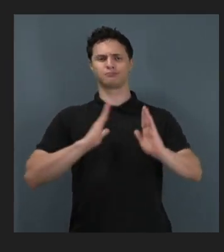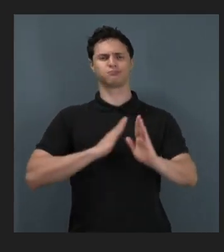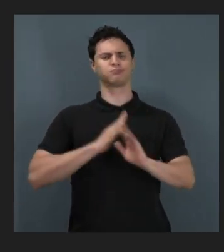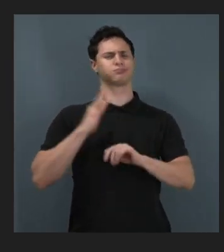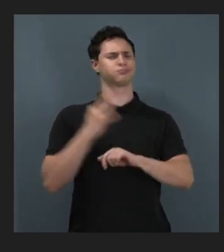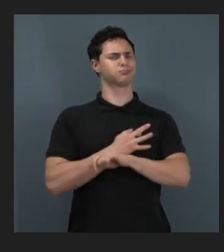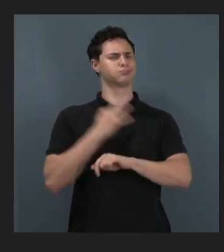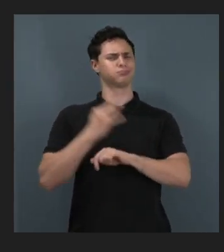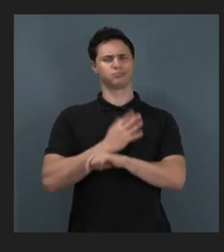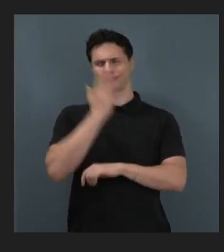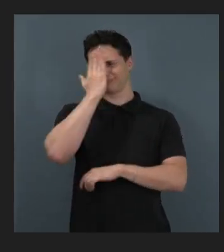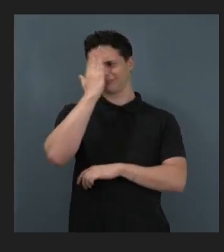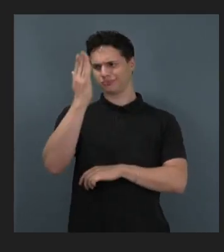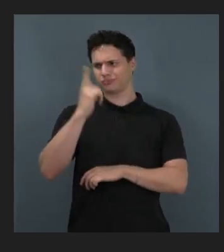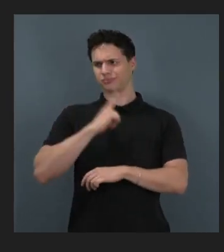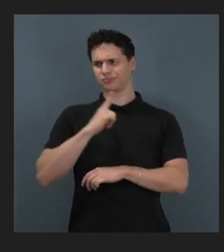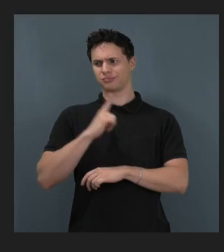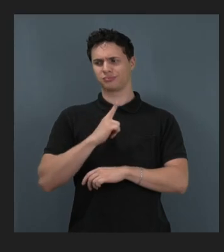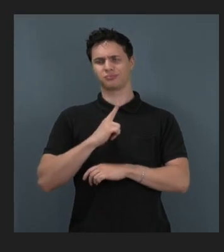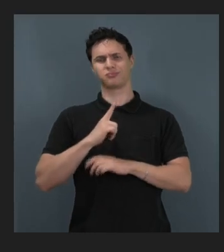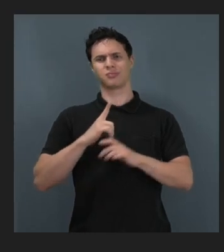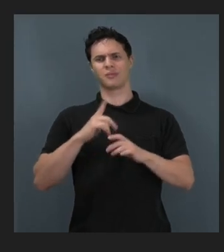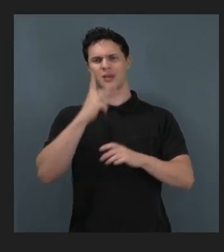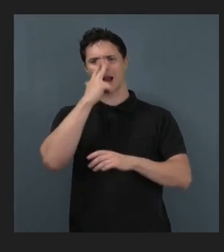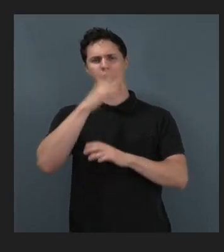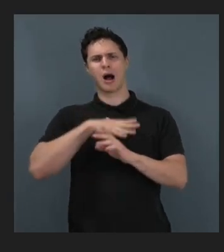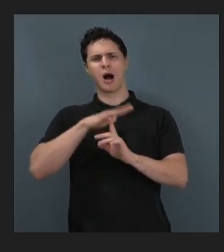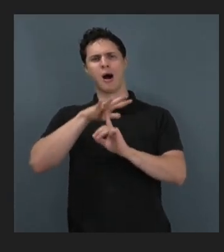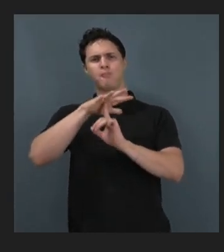mais tantos arbítrios, tantos abusos,